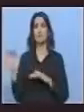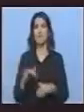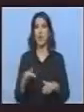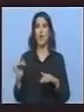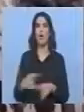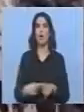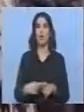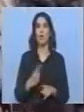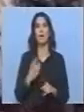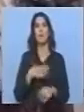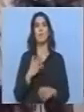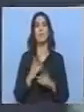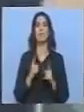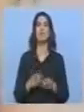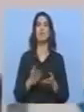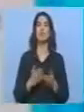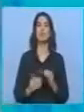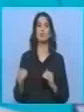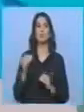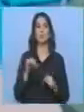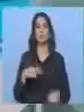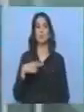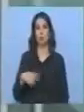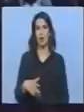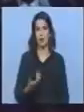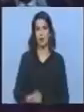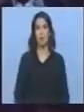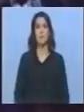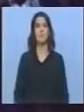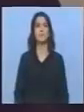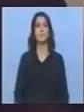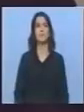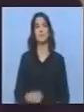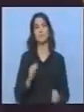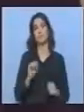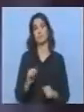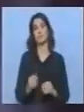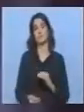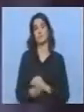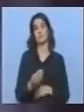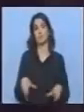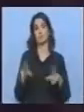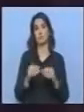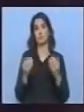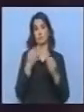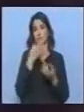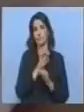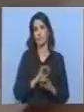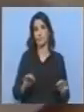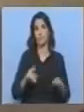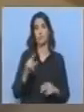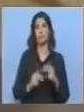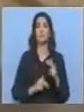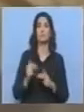vir iniciar os seus estudos superiores em Portugal. E isso é uma novidade excelente, do ponto de vista até da